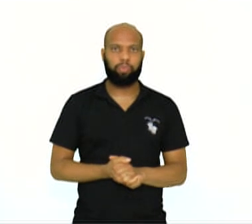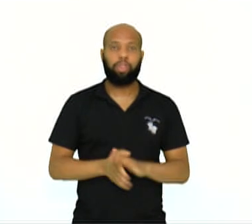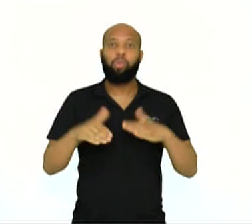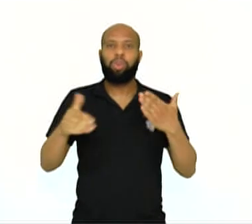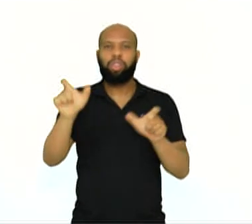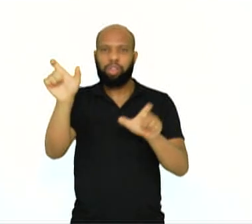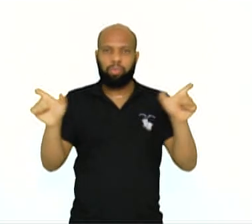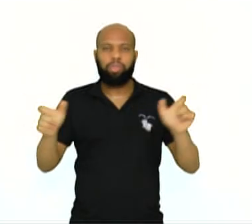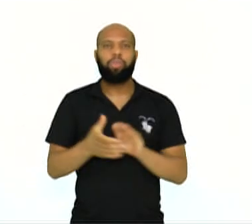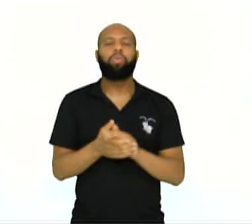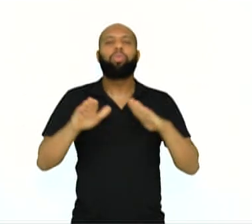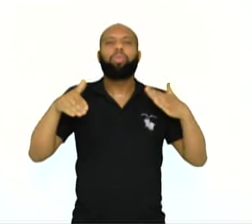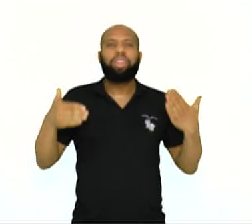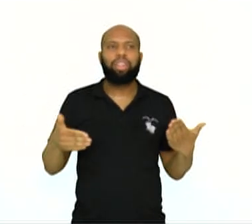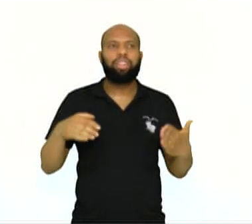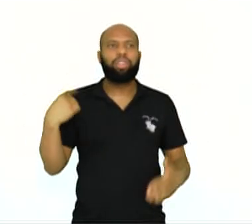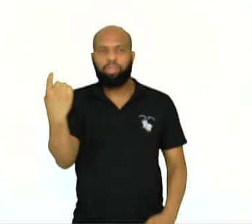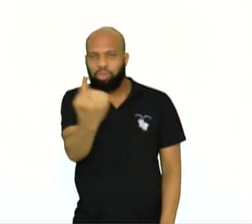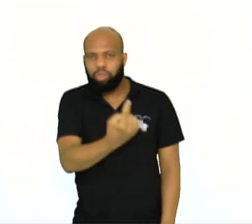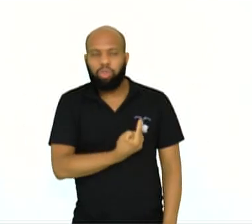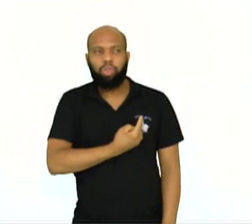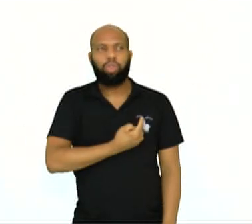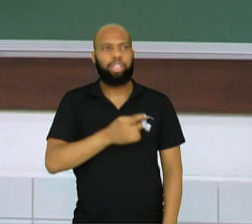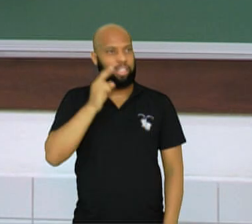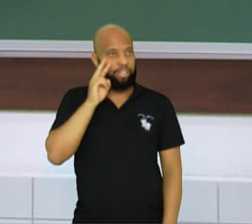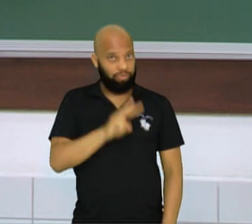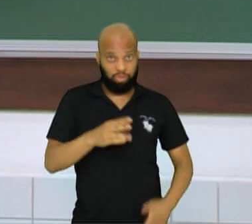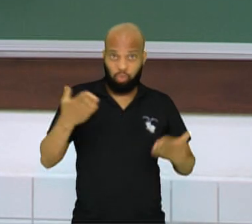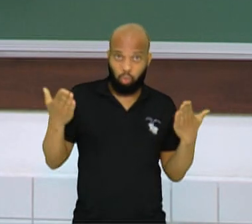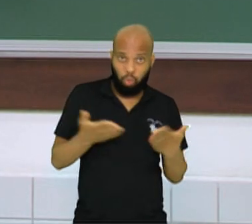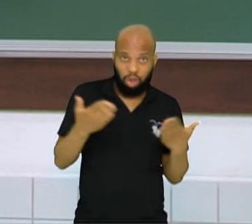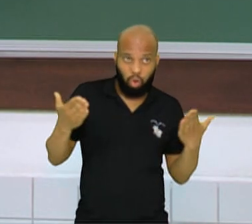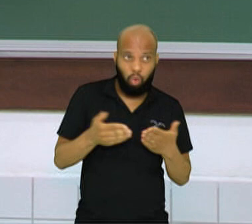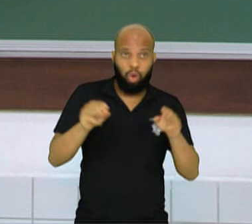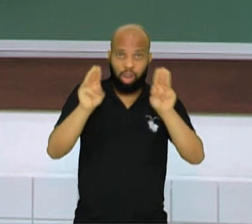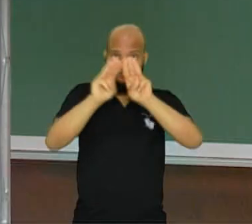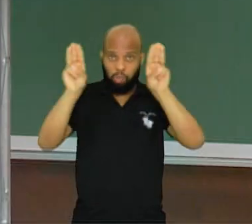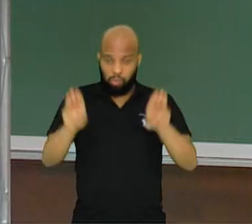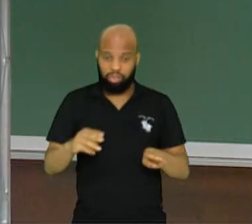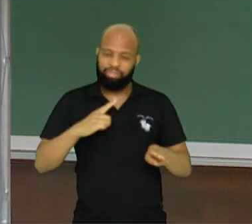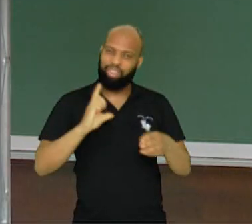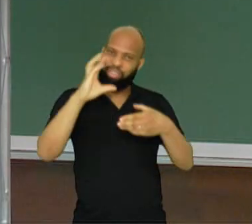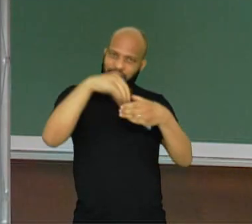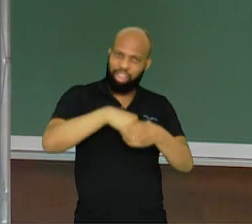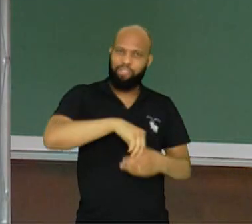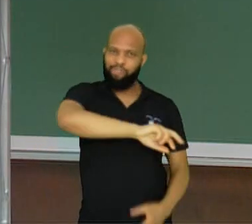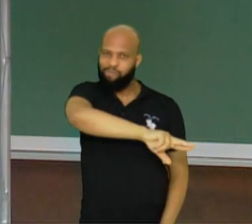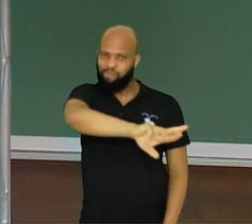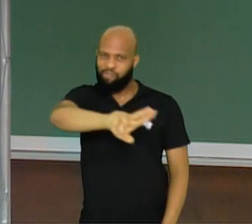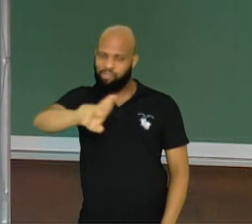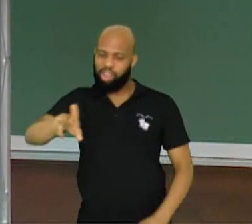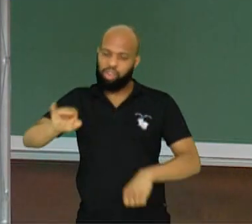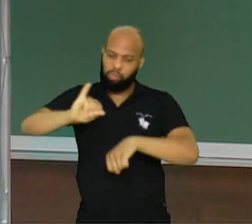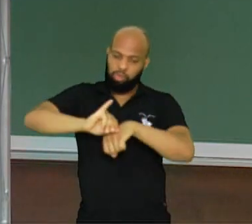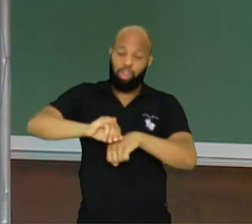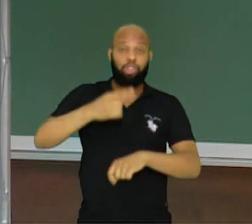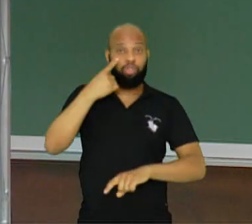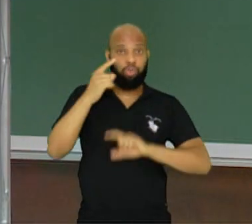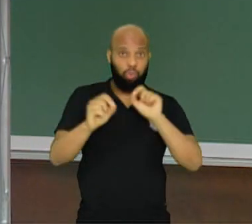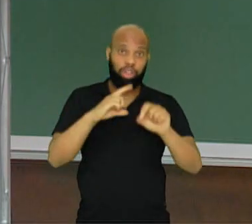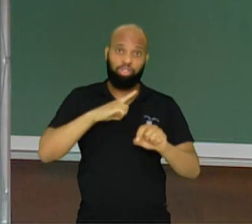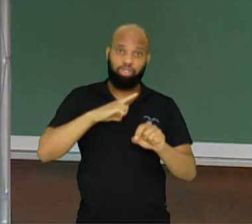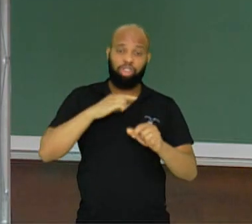Bom, pessoal, então, a gente vendo esse acervo, esse rico acervo do museu, nós vimos que até mesmo